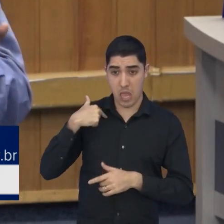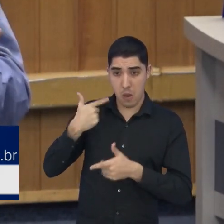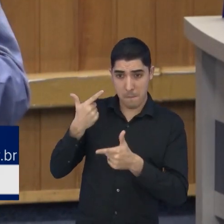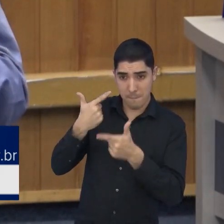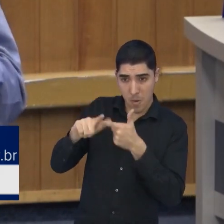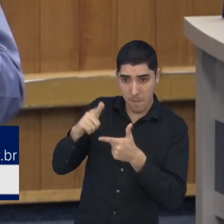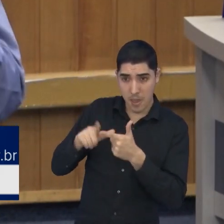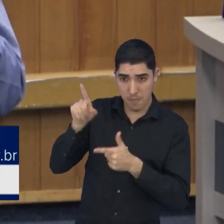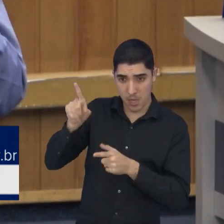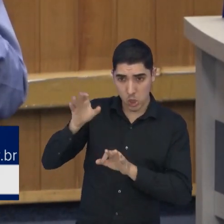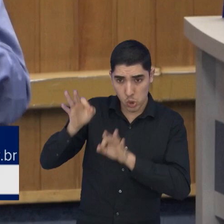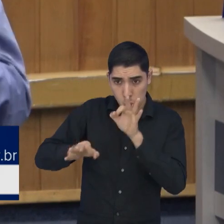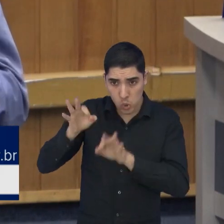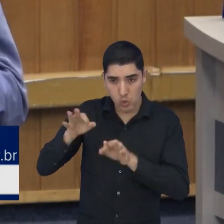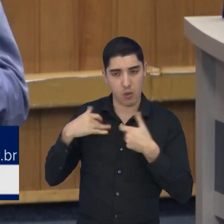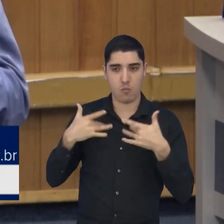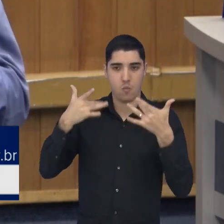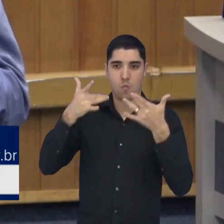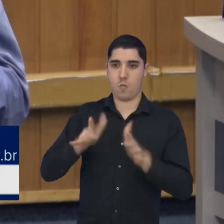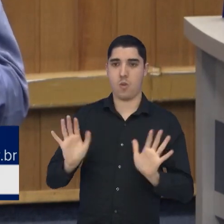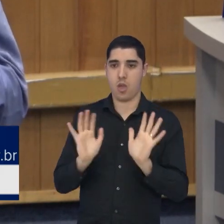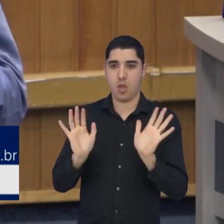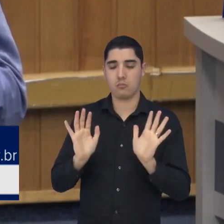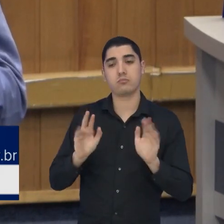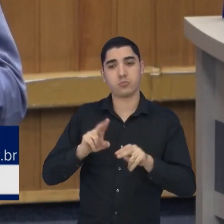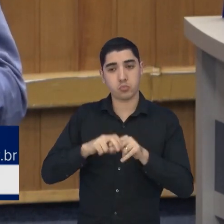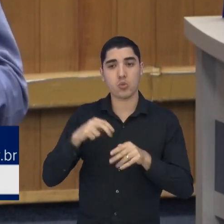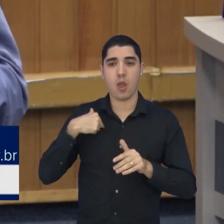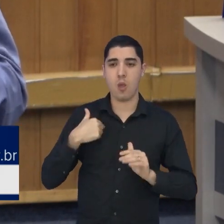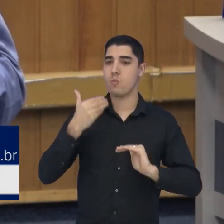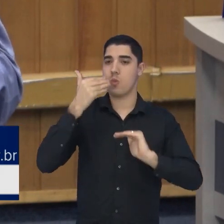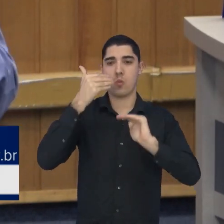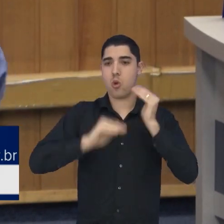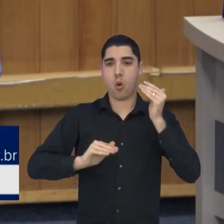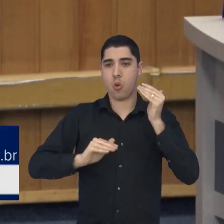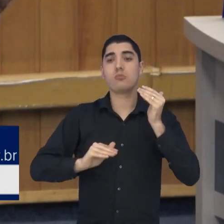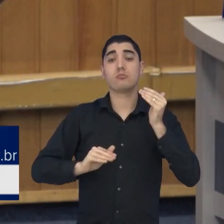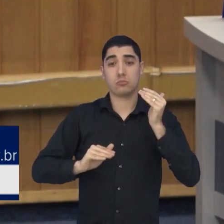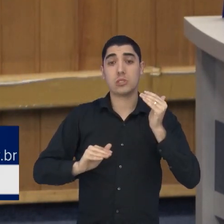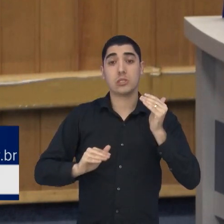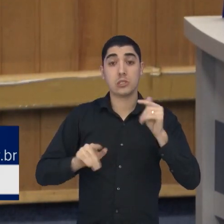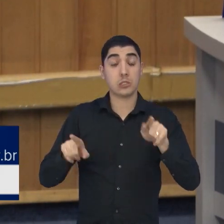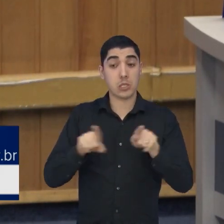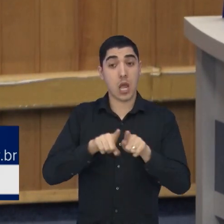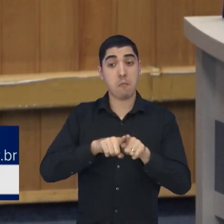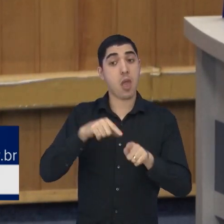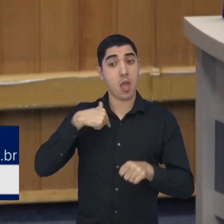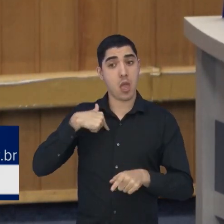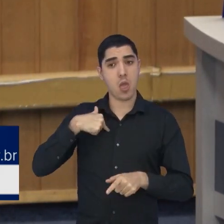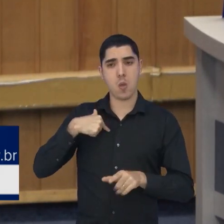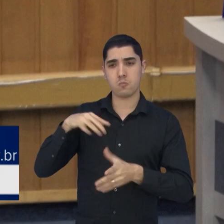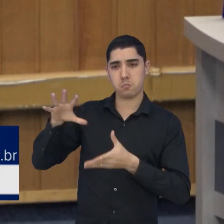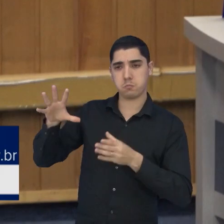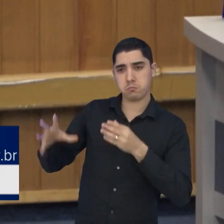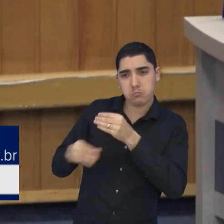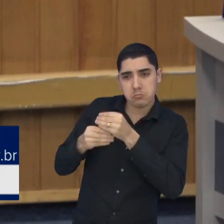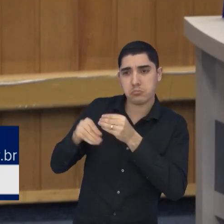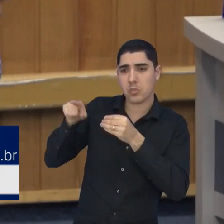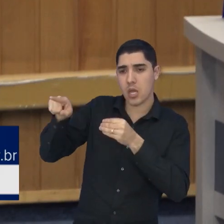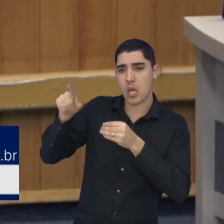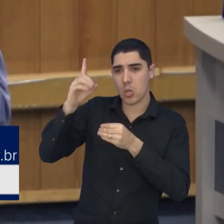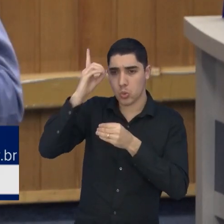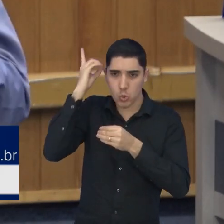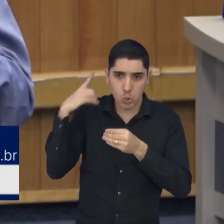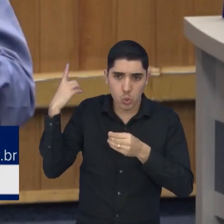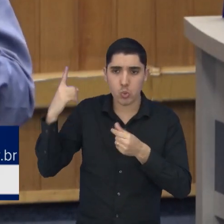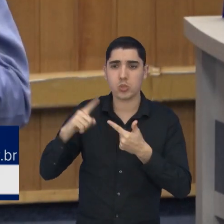justiça. Então, fica registrado aqui voto contrário e endosso as palavras da Dulce, do Zé